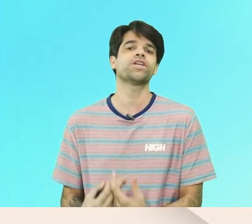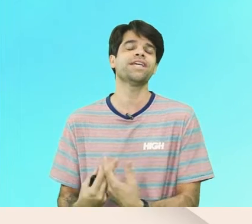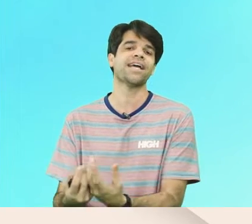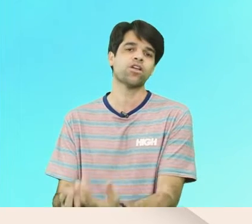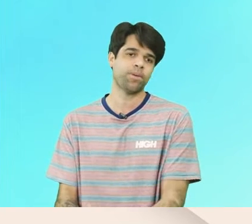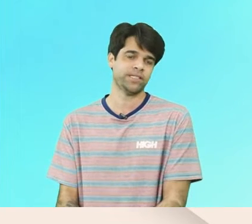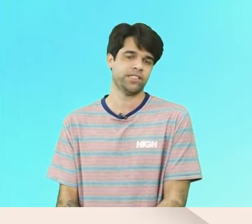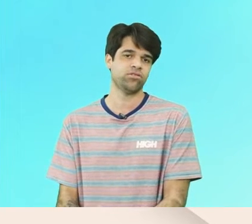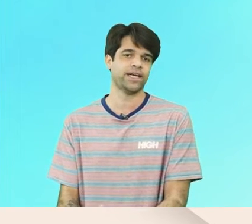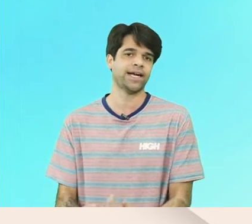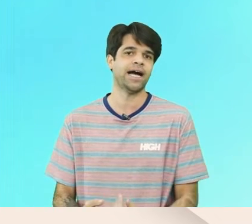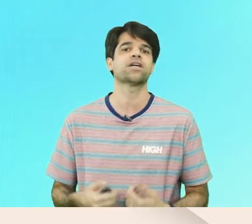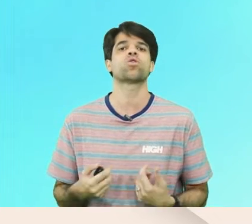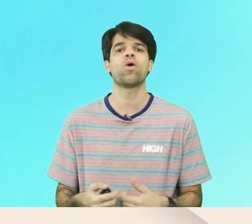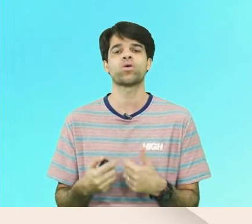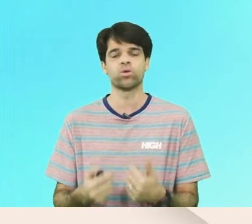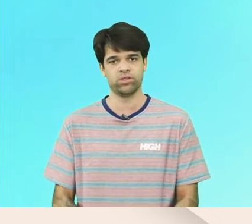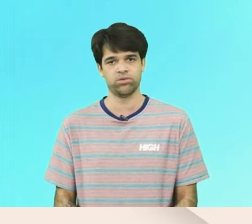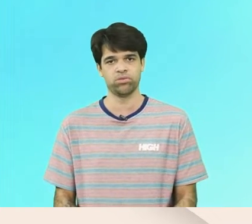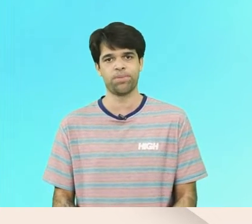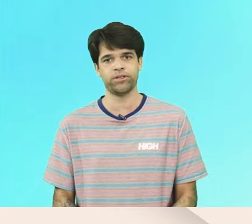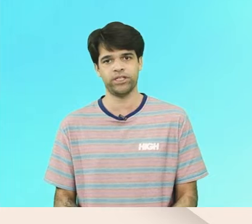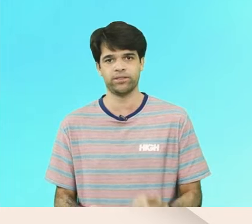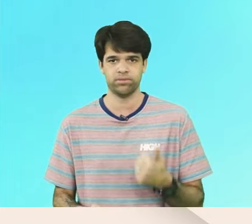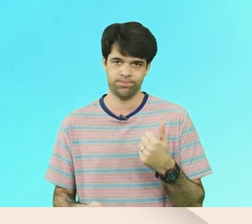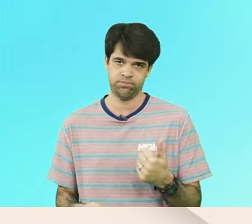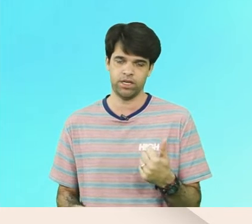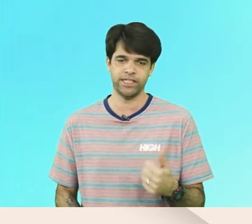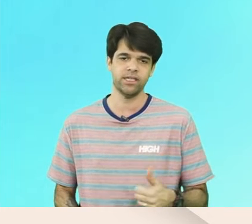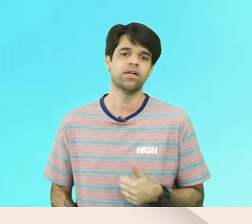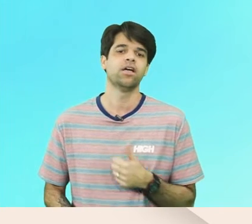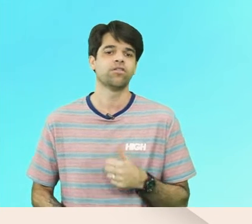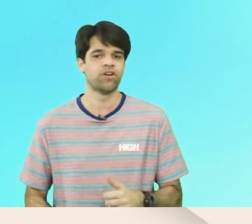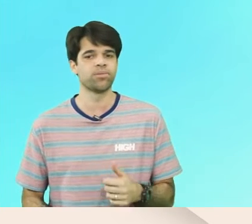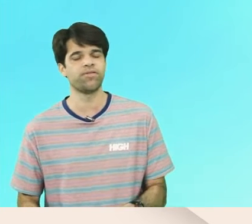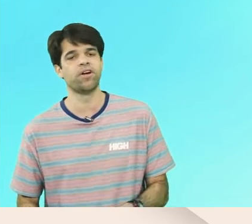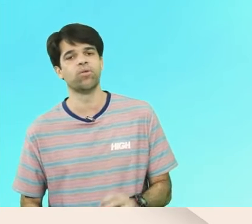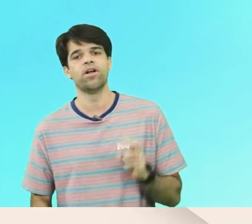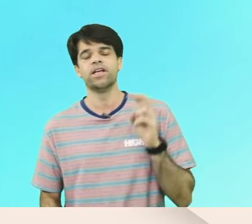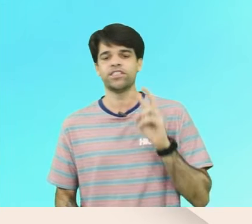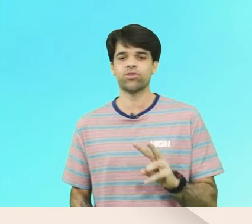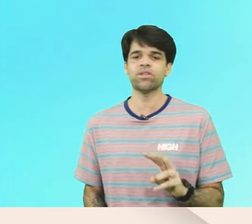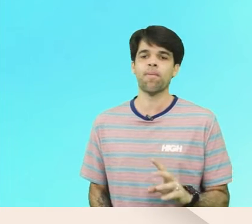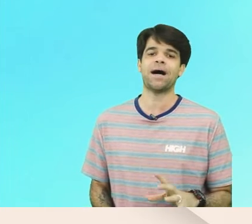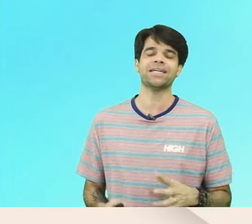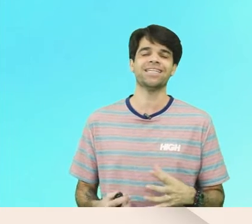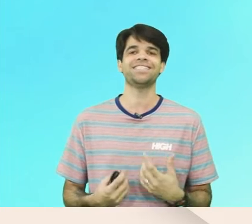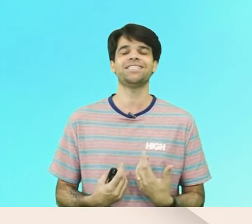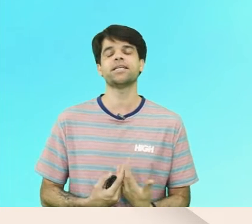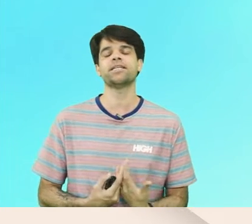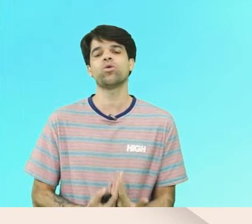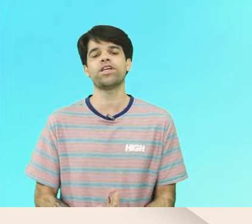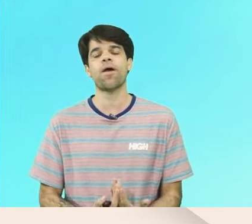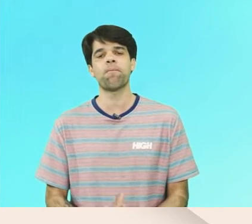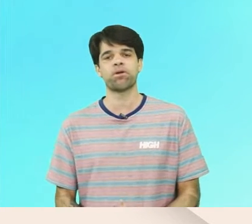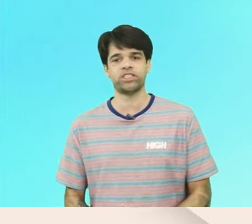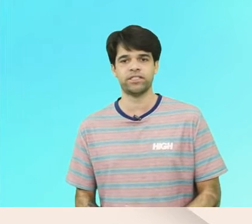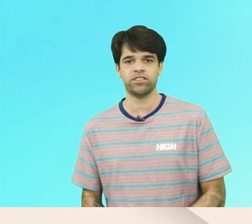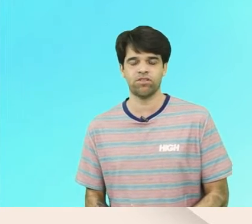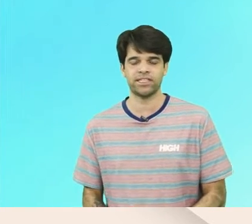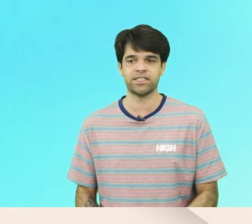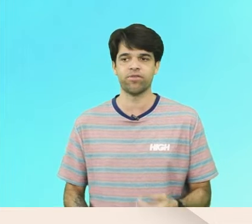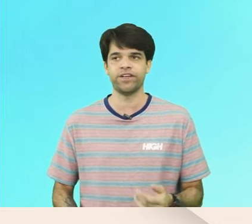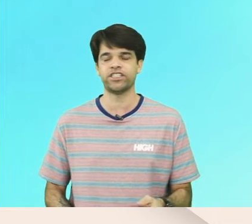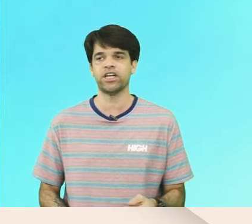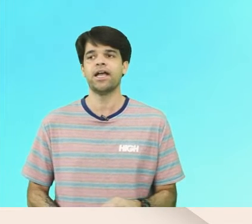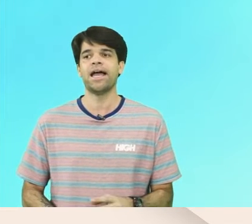contas o que é que eu preciso entregar com a conclusão do meu projeto. Beleza? Vamos que vamos. Segunda parte é a gente entender o que é um